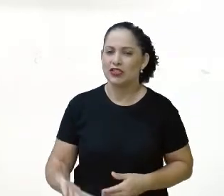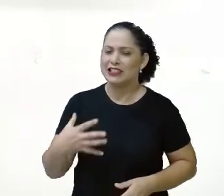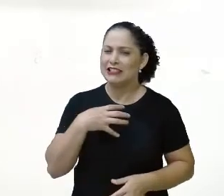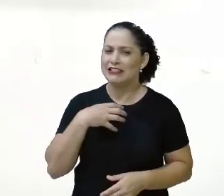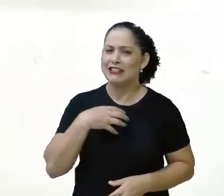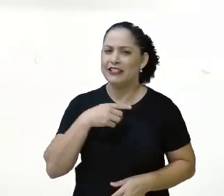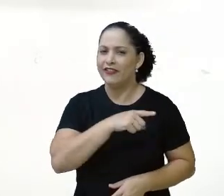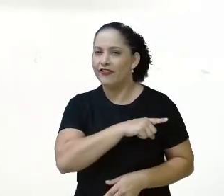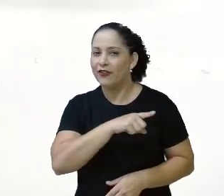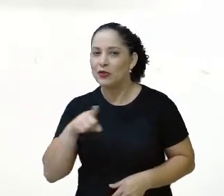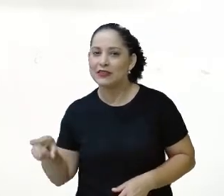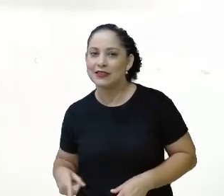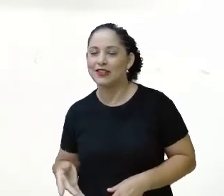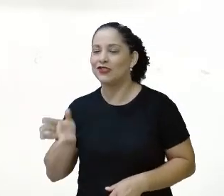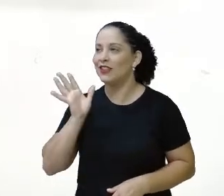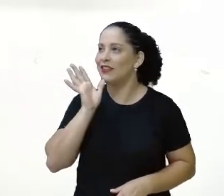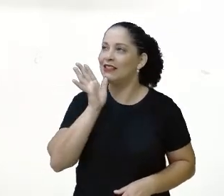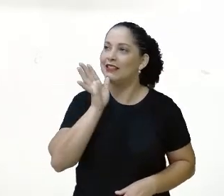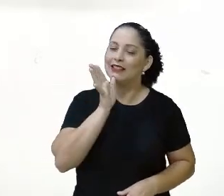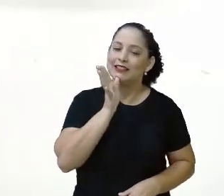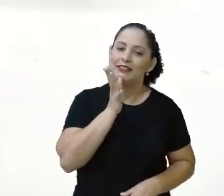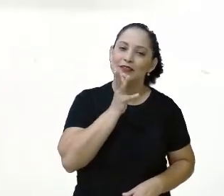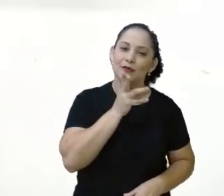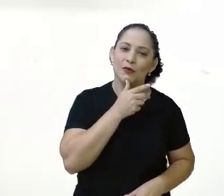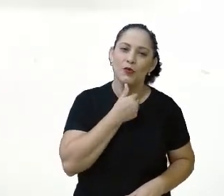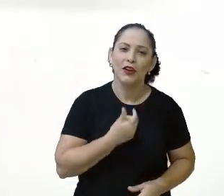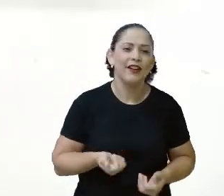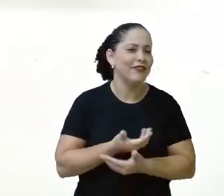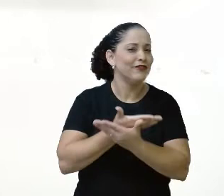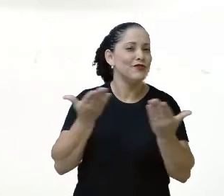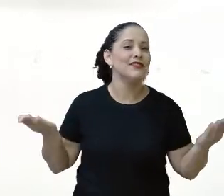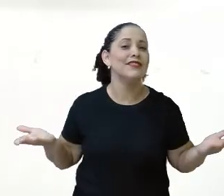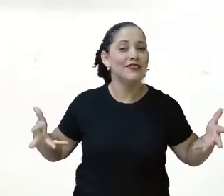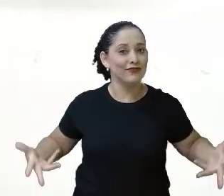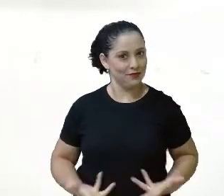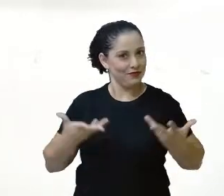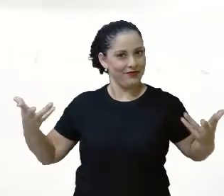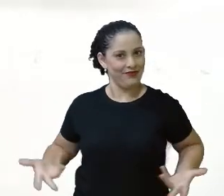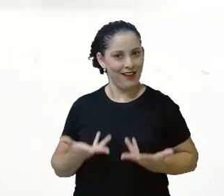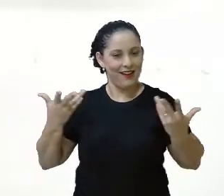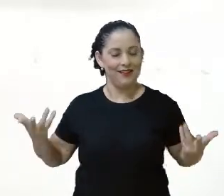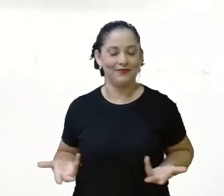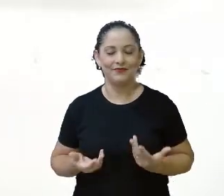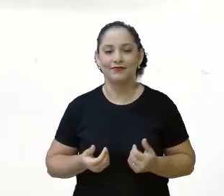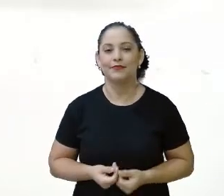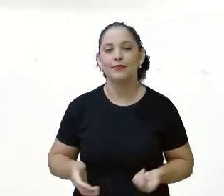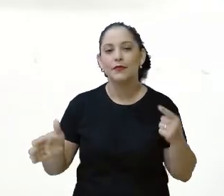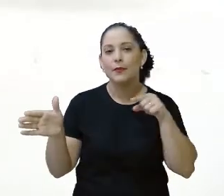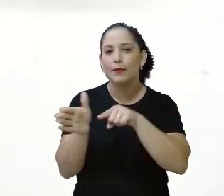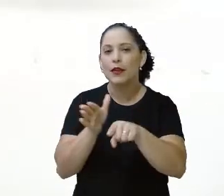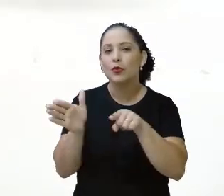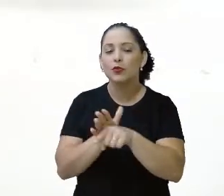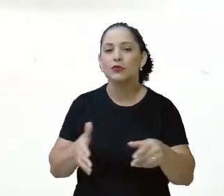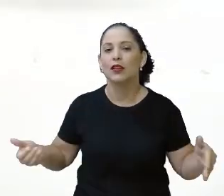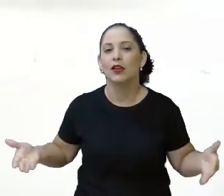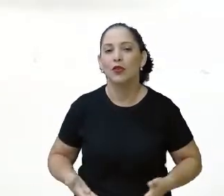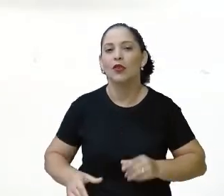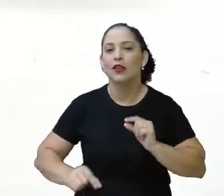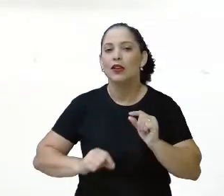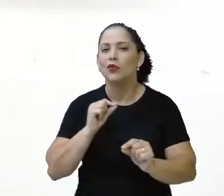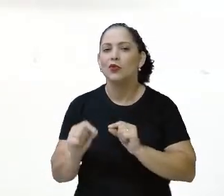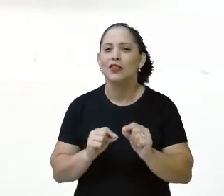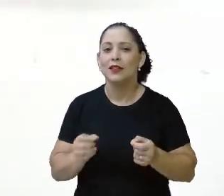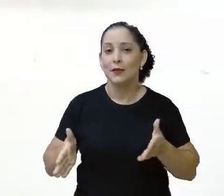estavam devagar. Cadê vocês, minha gente? A pergunta de hoje é: o